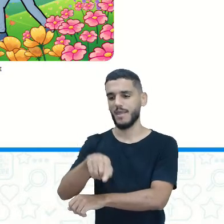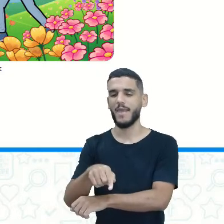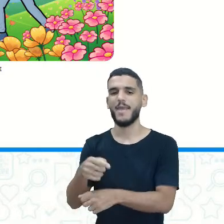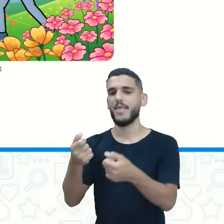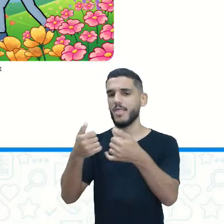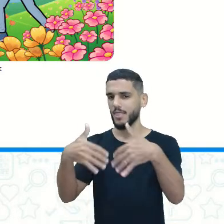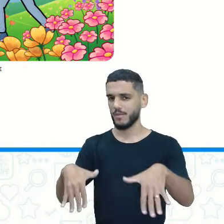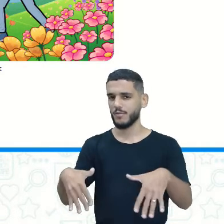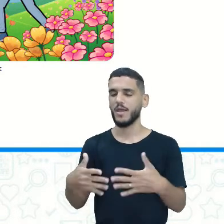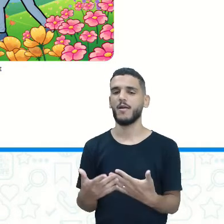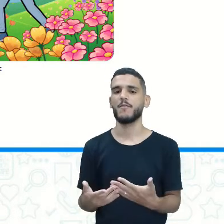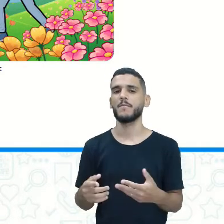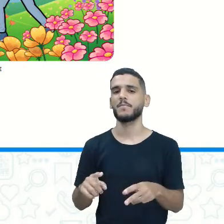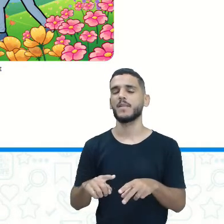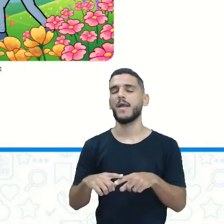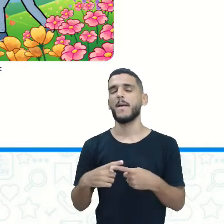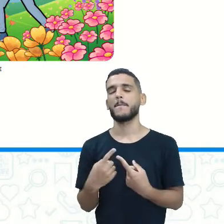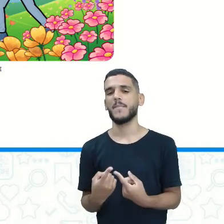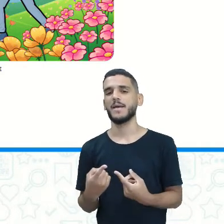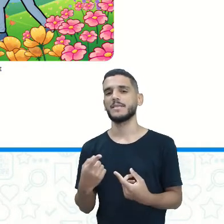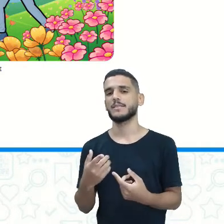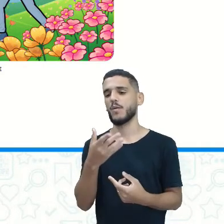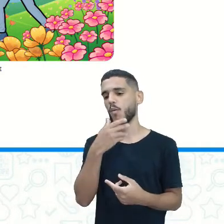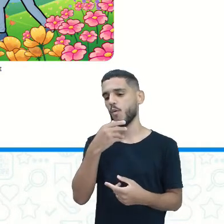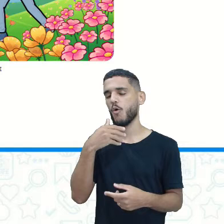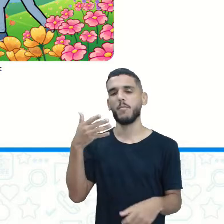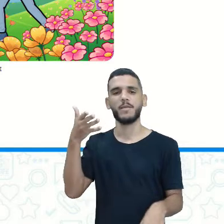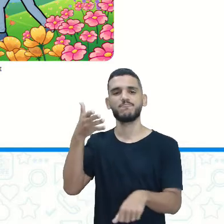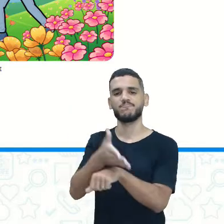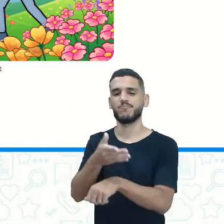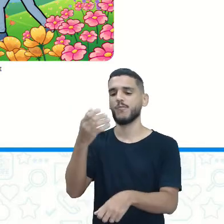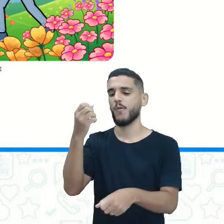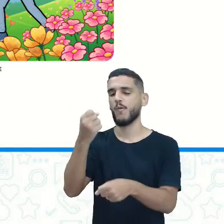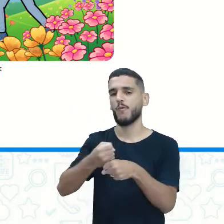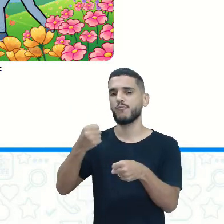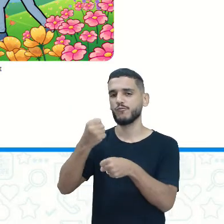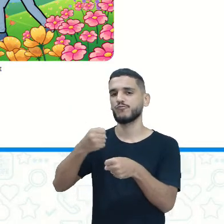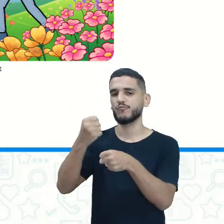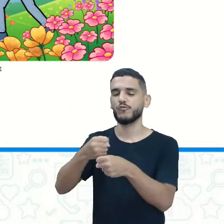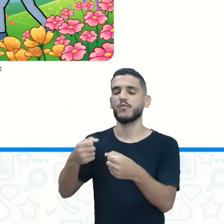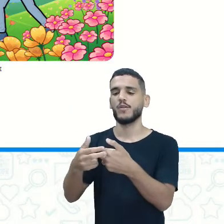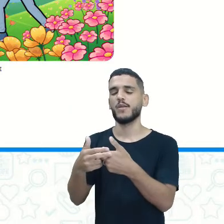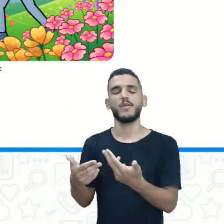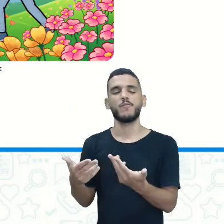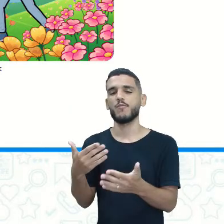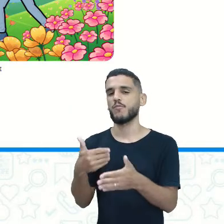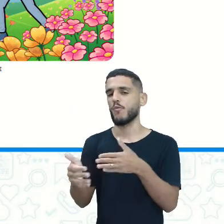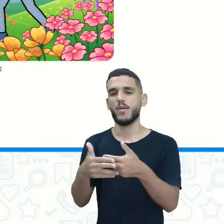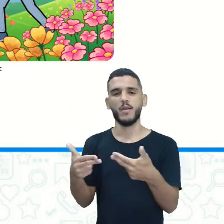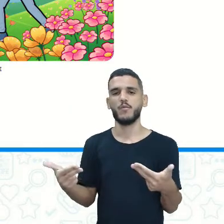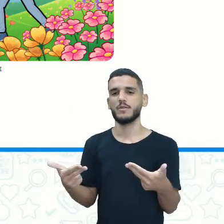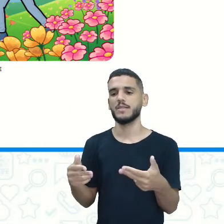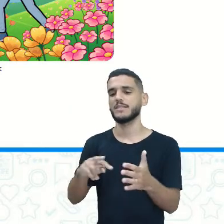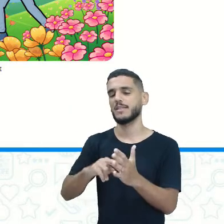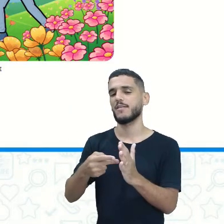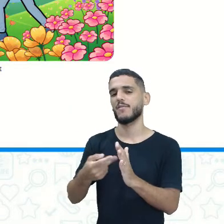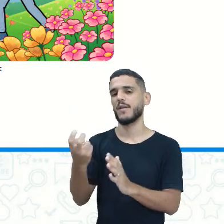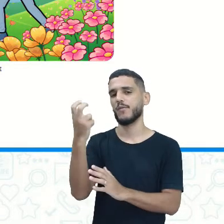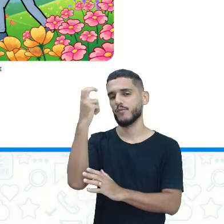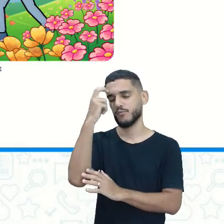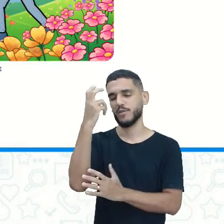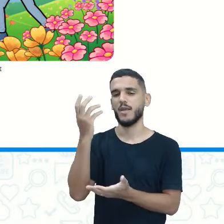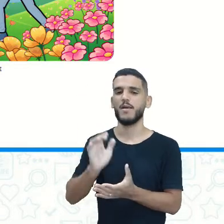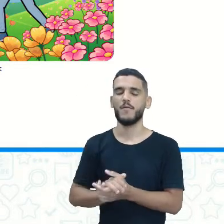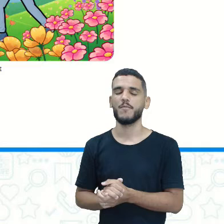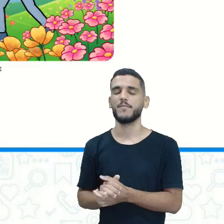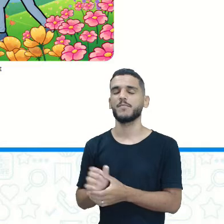Mas quando ela representa alguma intervenção humana, quer dizer que alguém construiu alguma coisa, então falamos de paisagem cultural, que é também